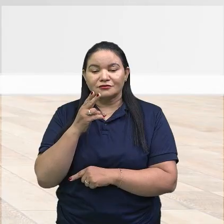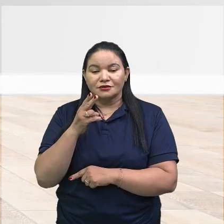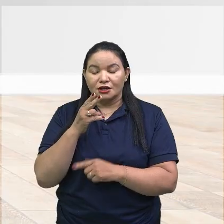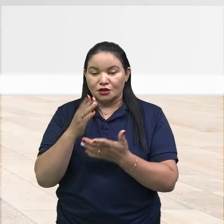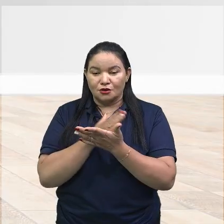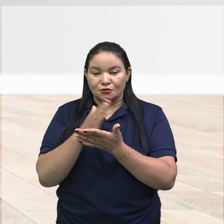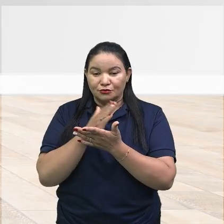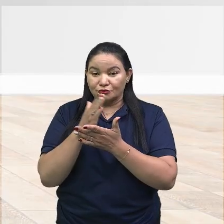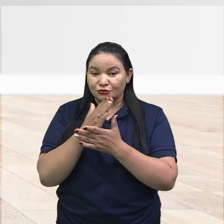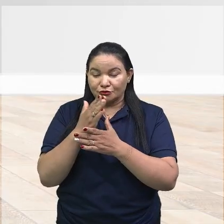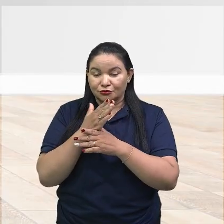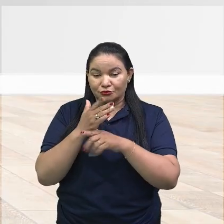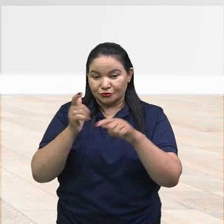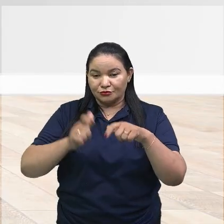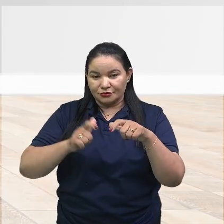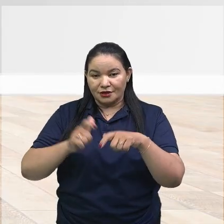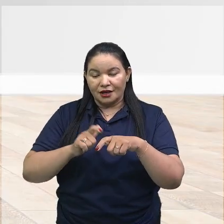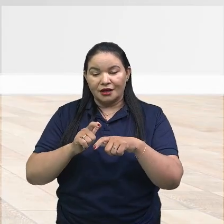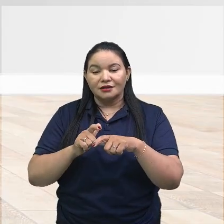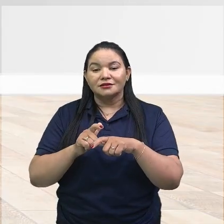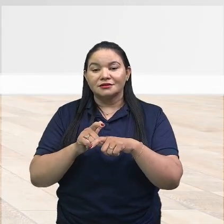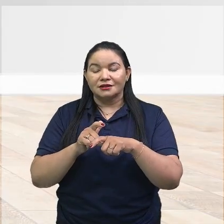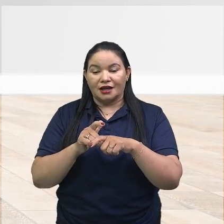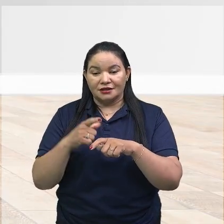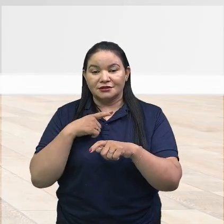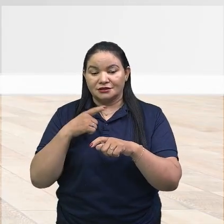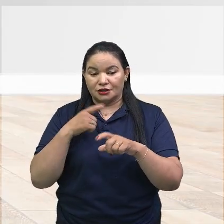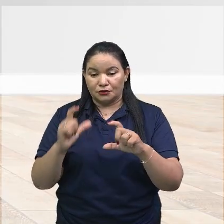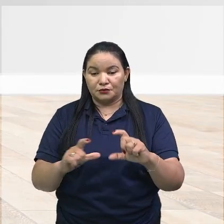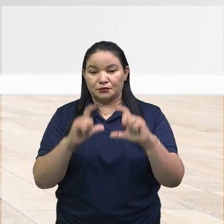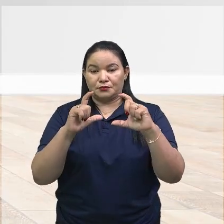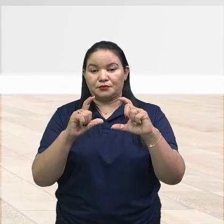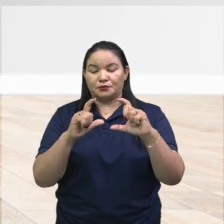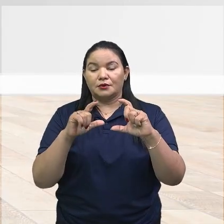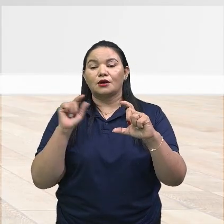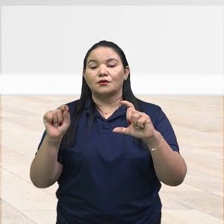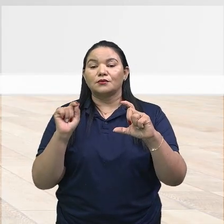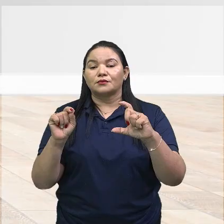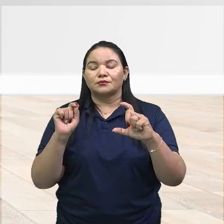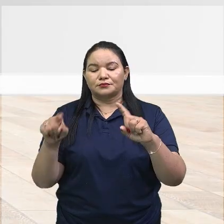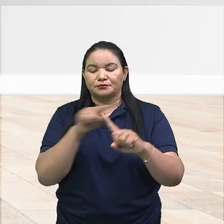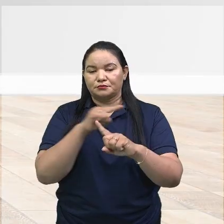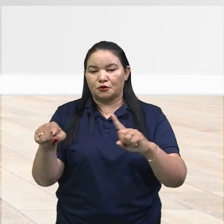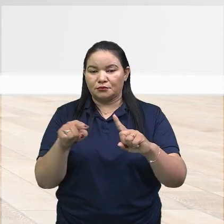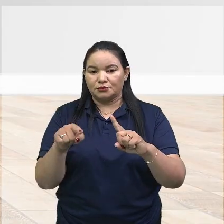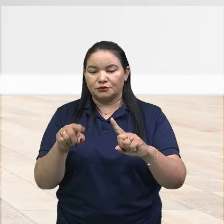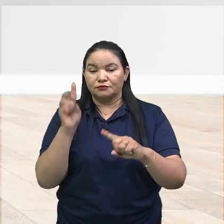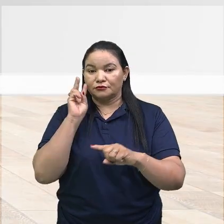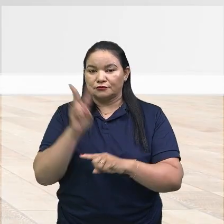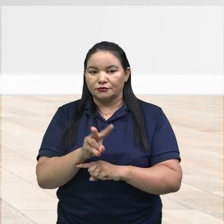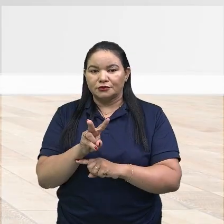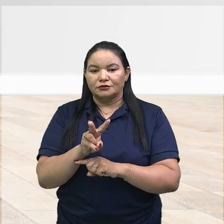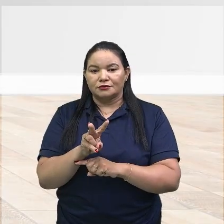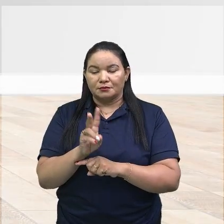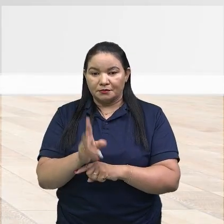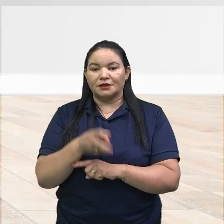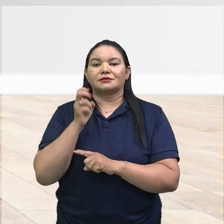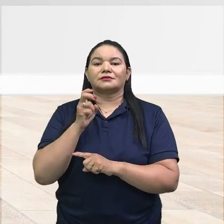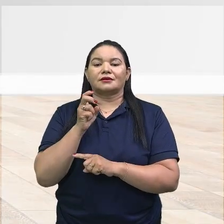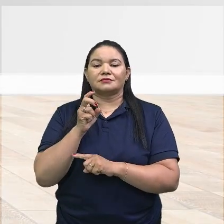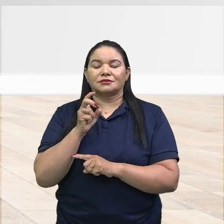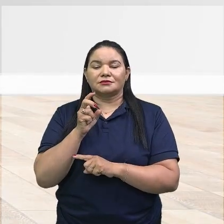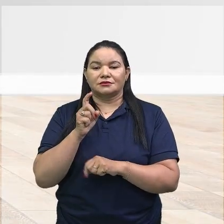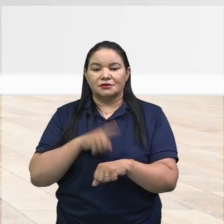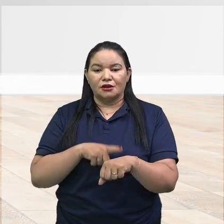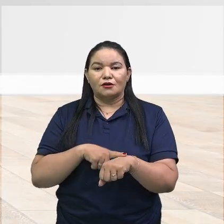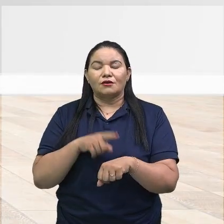repartições. Isso, traz essa mensagem de alguma proibição. Então, quando a gente olha, a gente está olhando aqui, a gente está